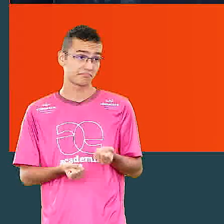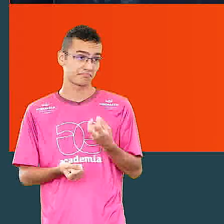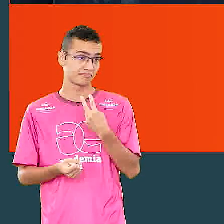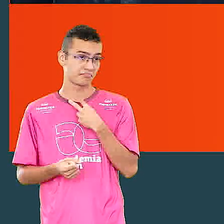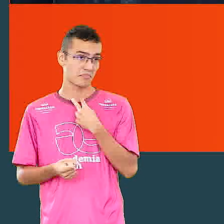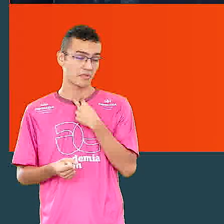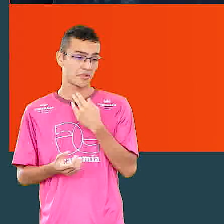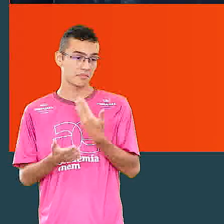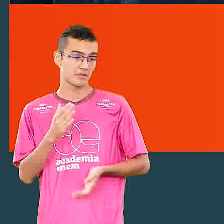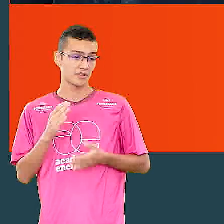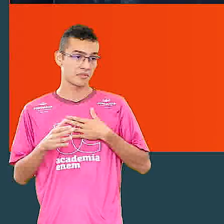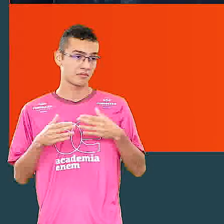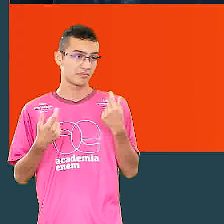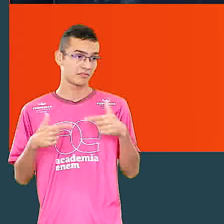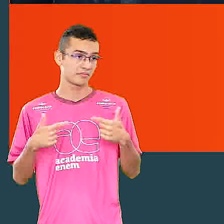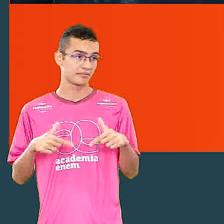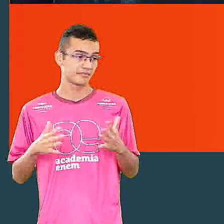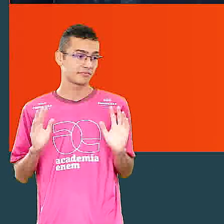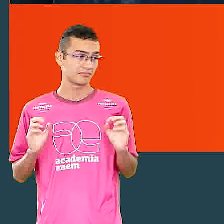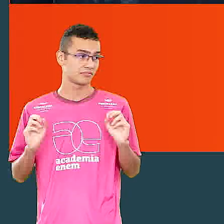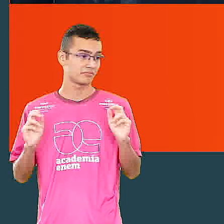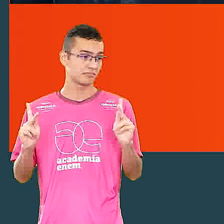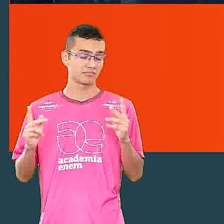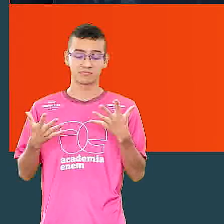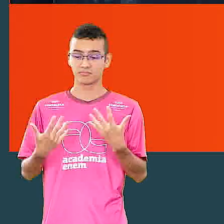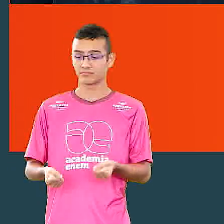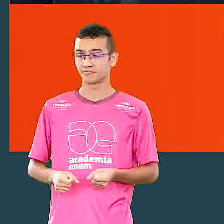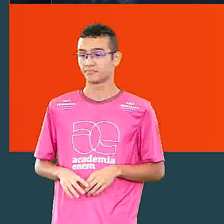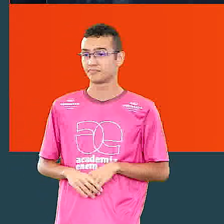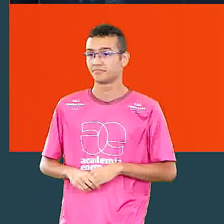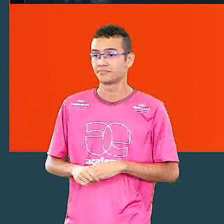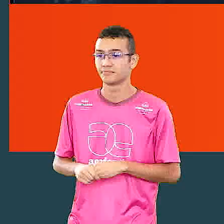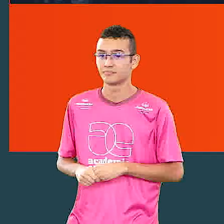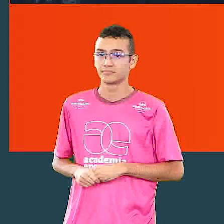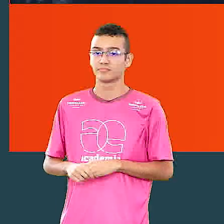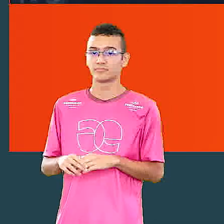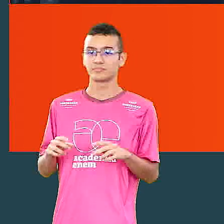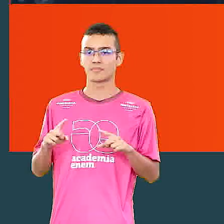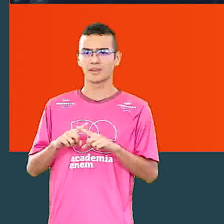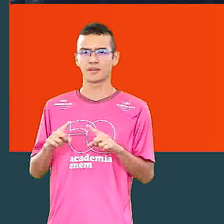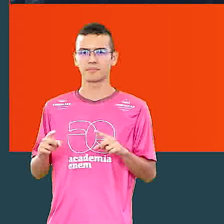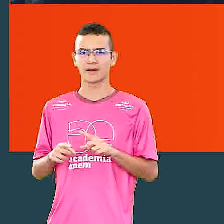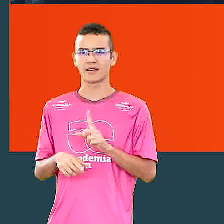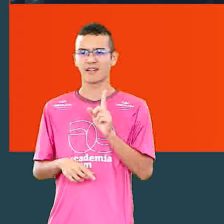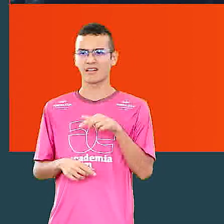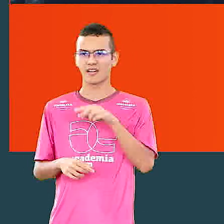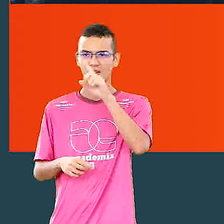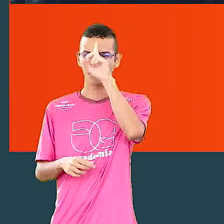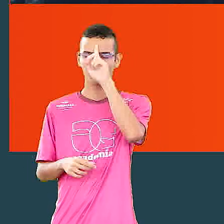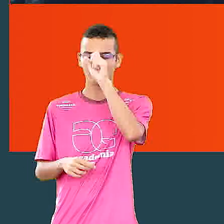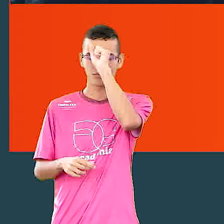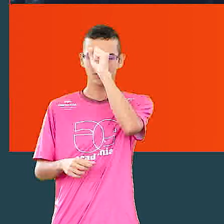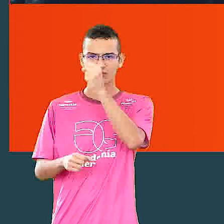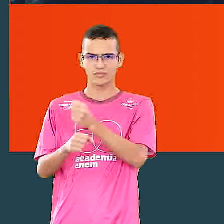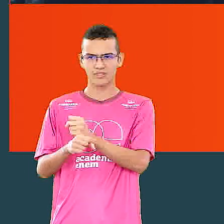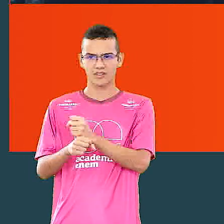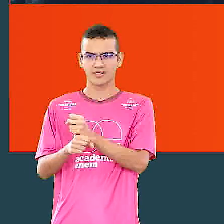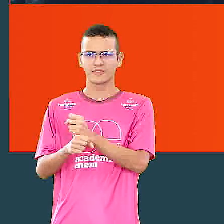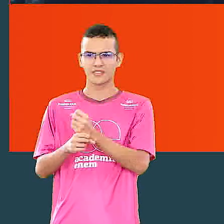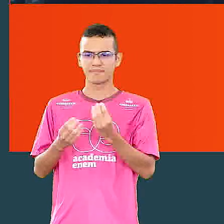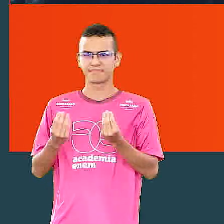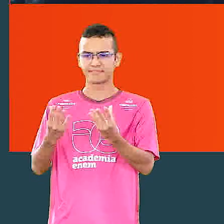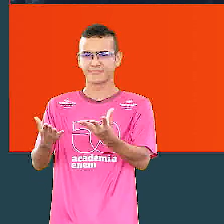tem negociação. Então não é o patrão que vai pessoalmente entregar para você